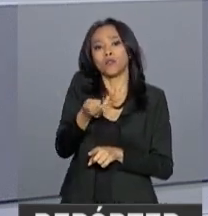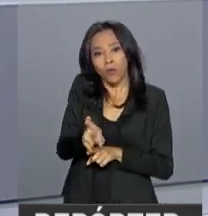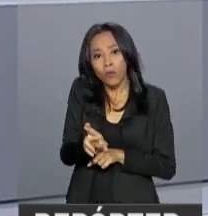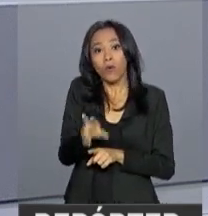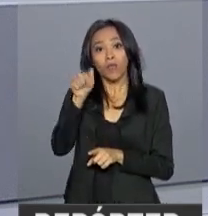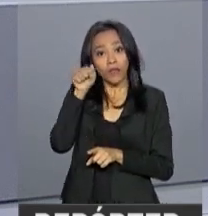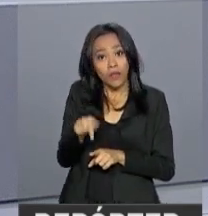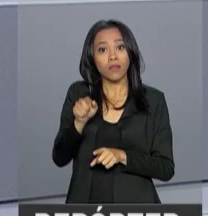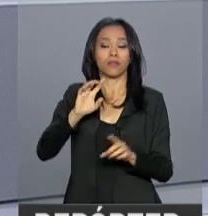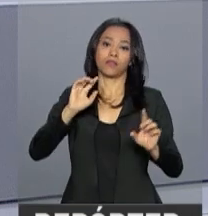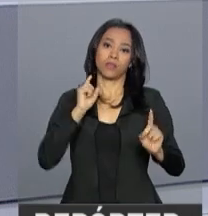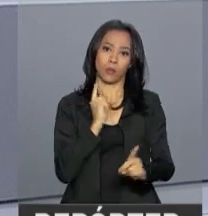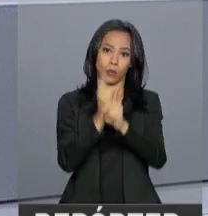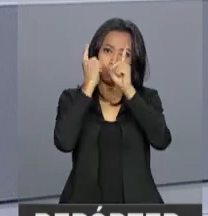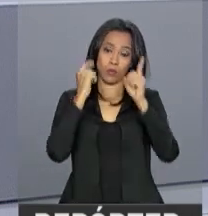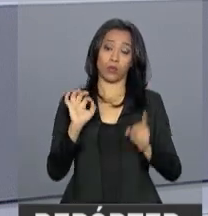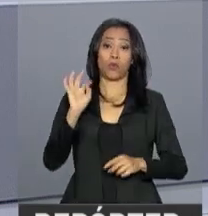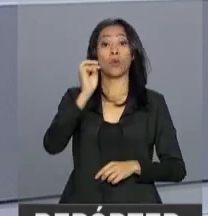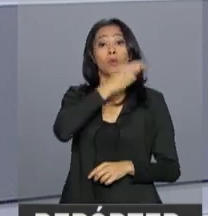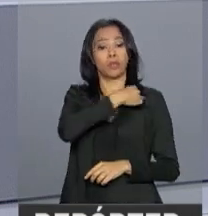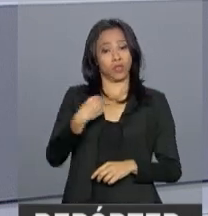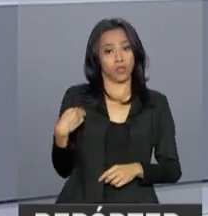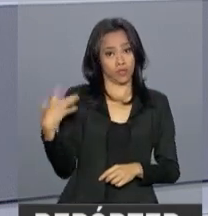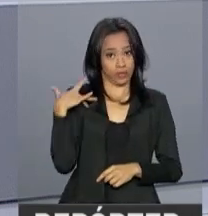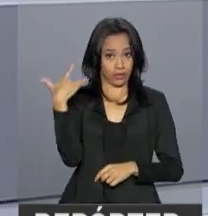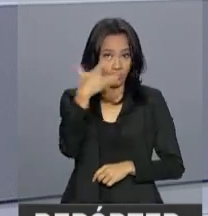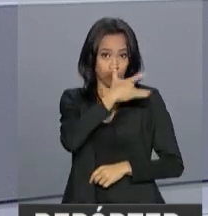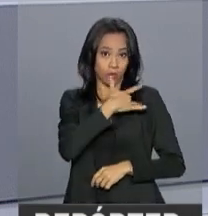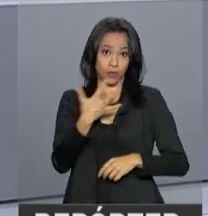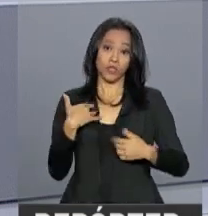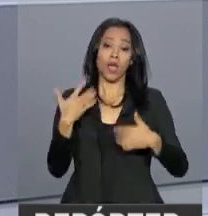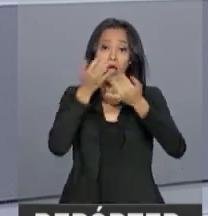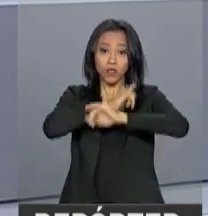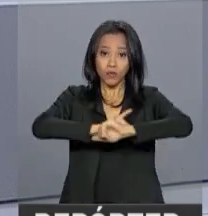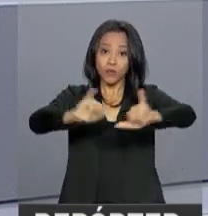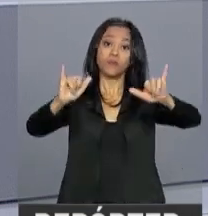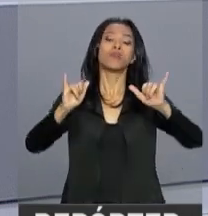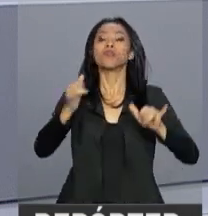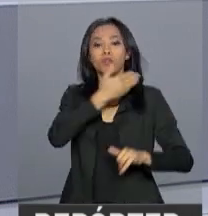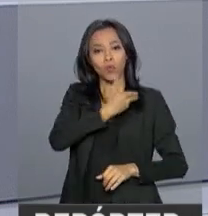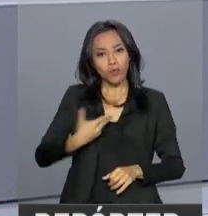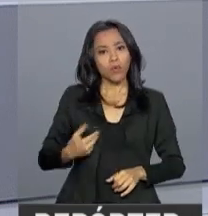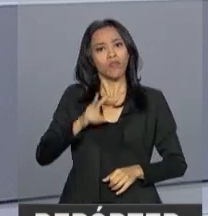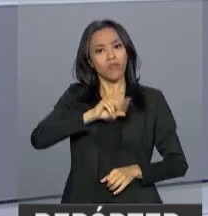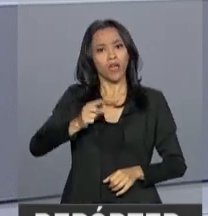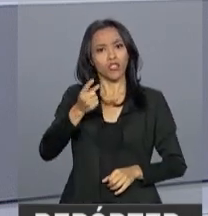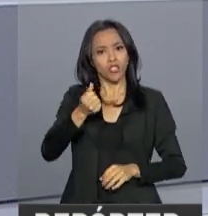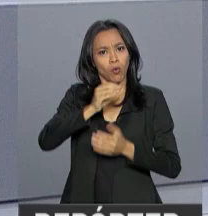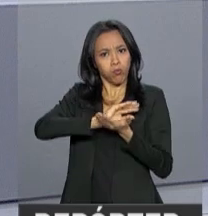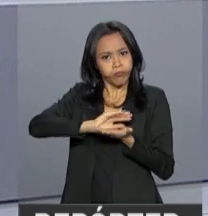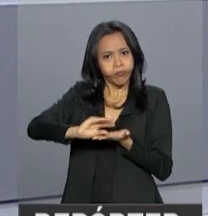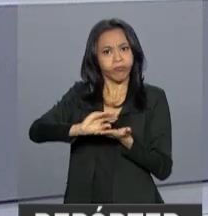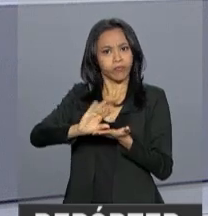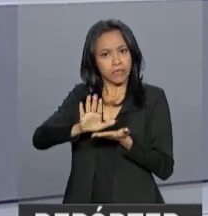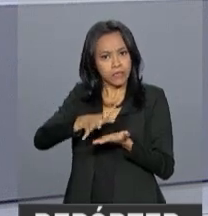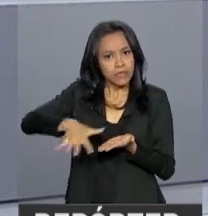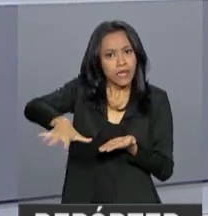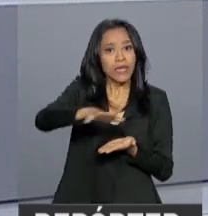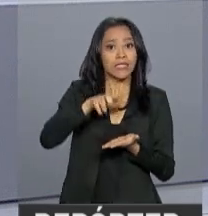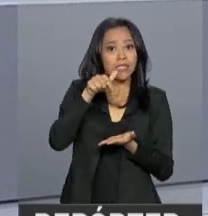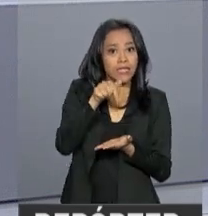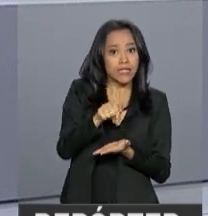durante a cerimônia o ministro da saúde gilberto occhi informou que o governo fará um investimento na rmb de